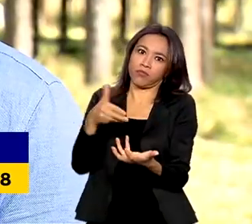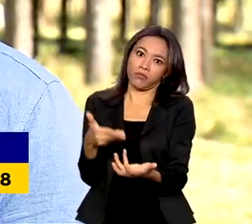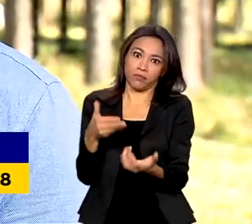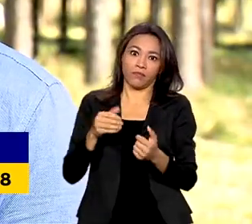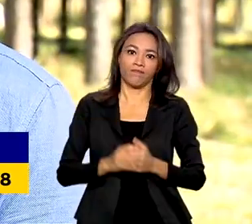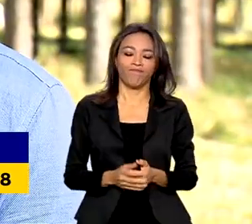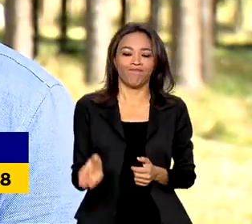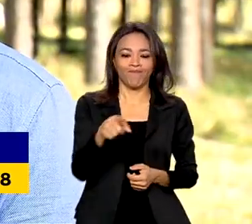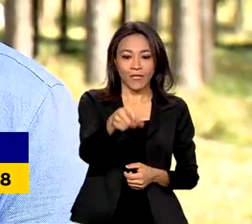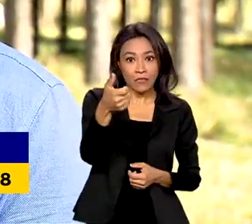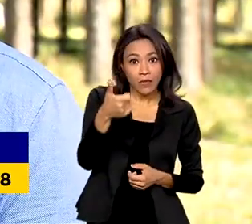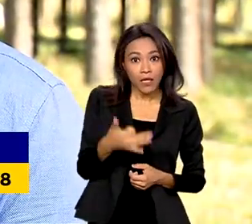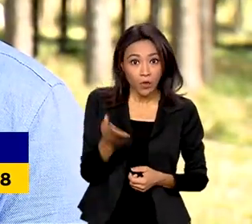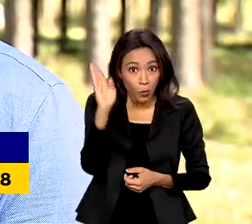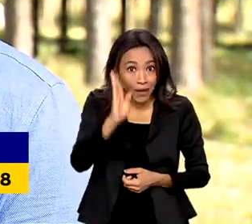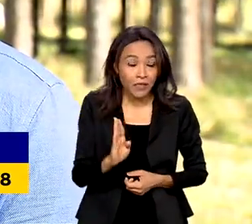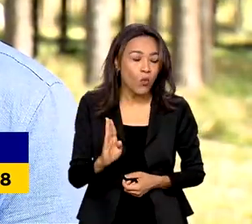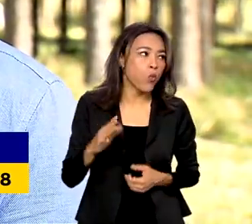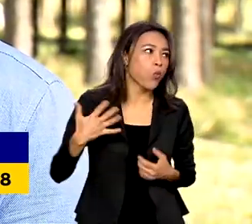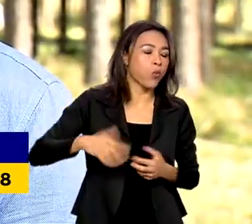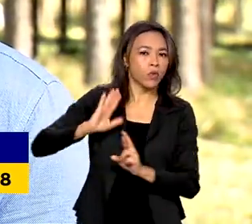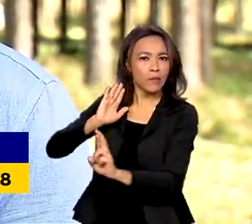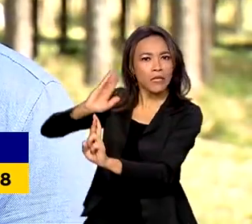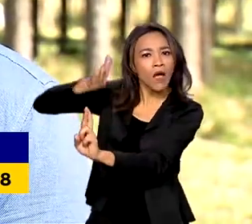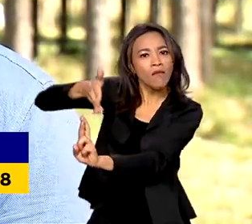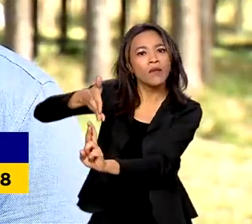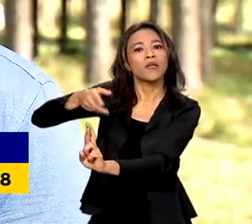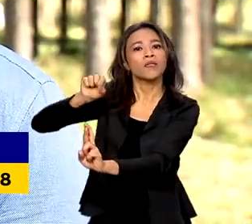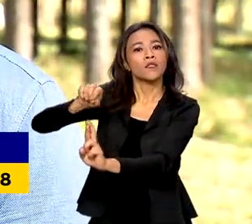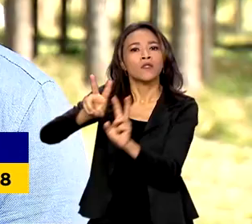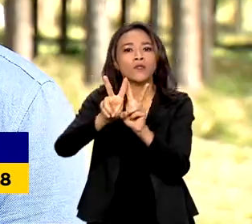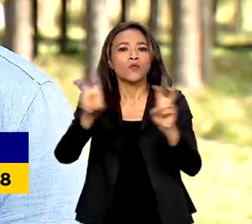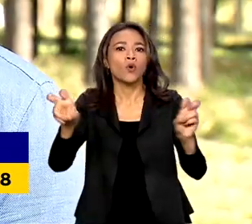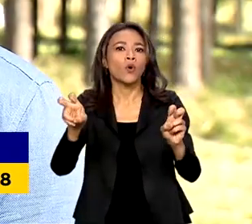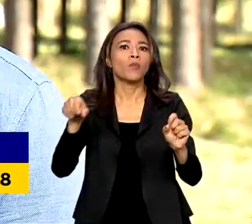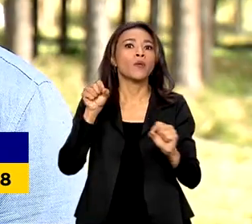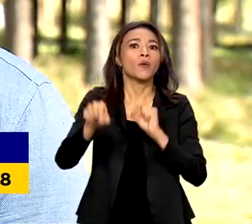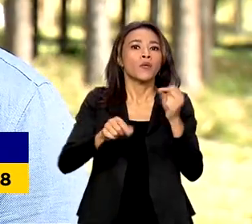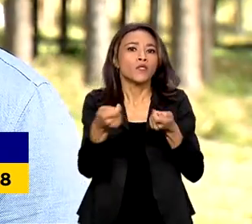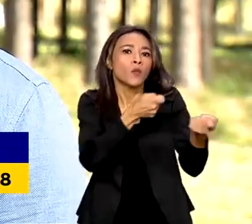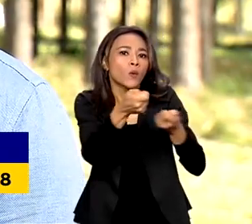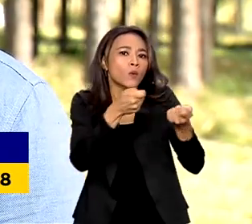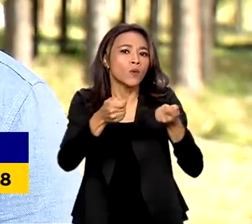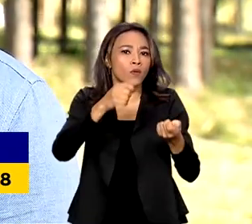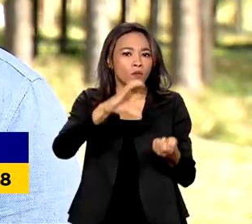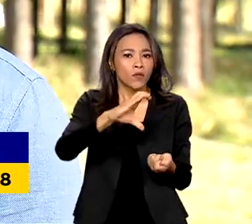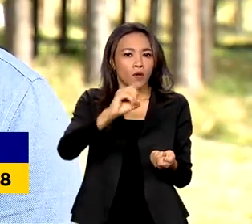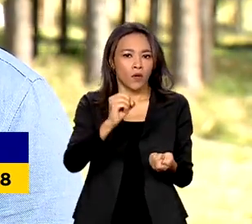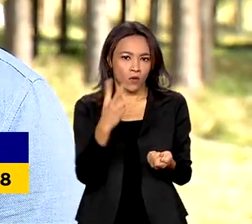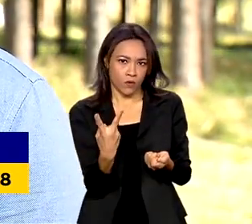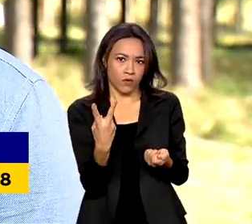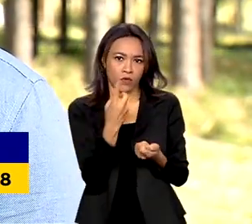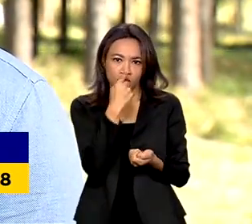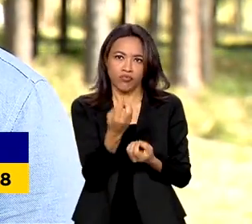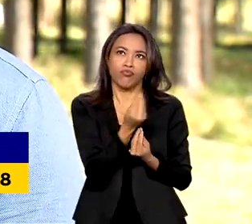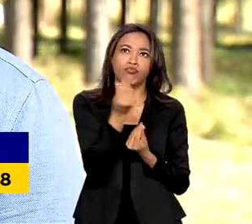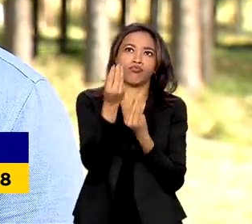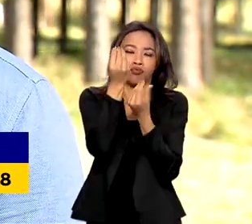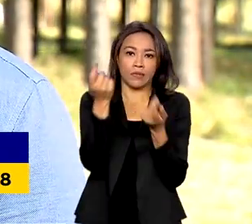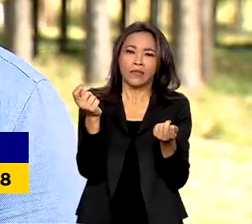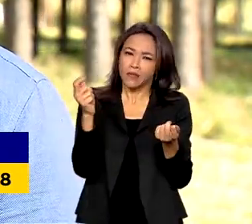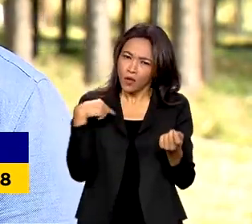tem tudo para ser o grande líder dessa questão de sequestro carbono na área agrícola então acho que a gente tá